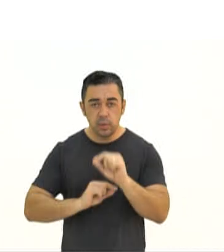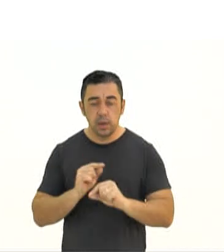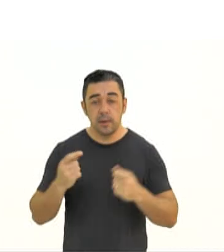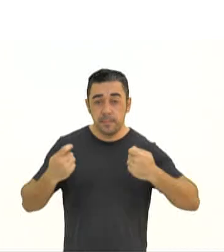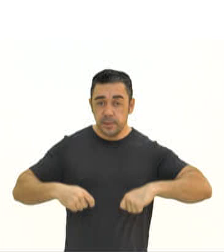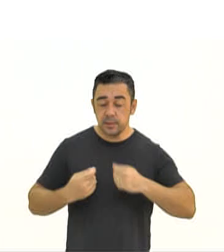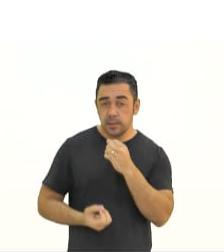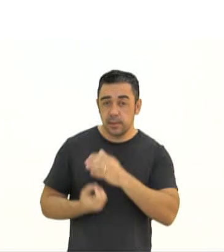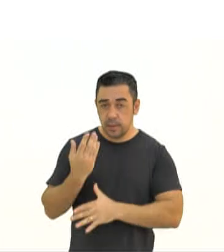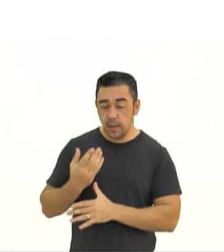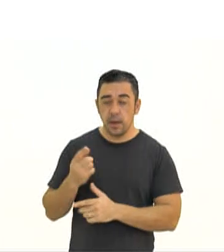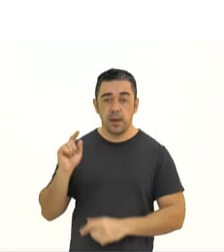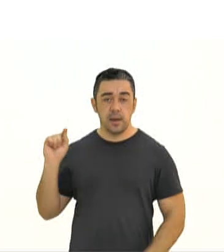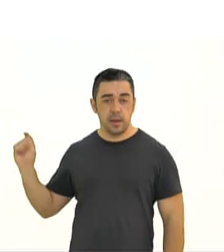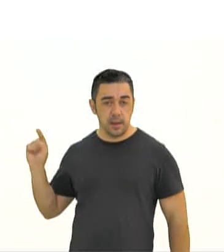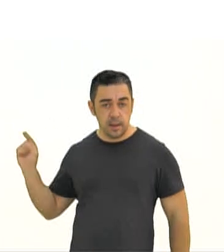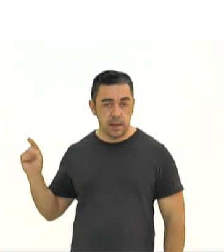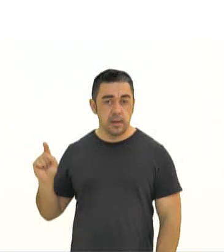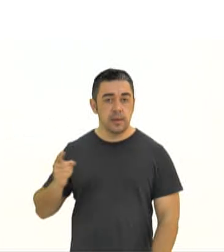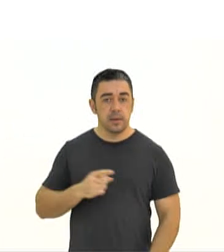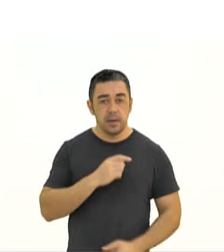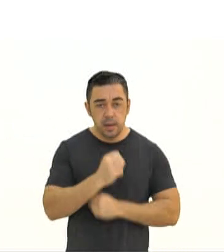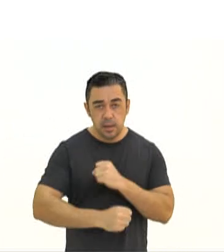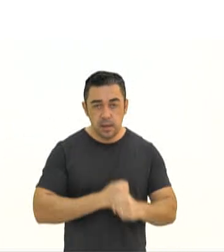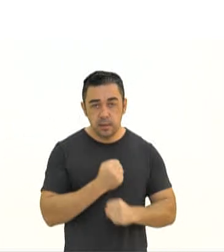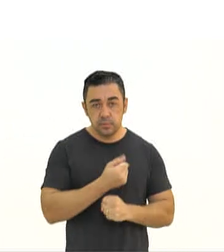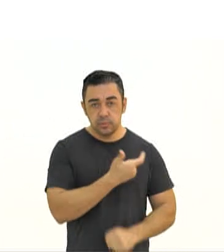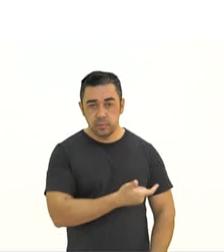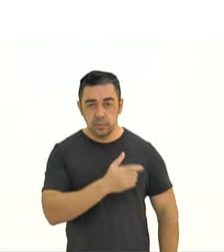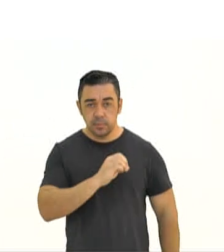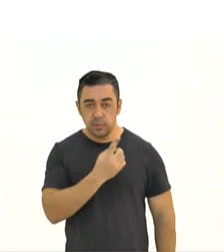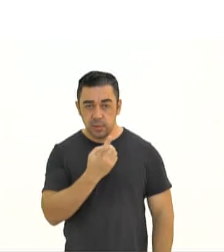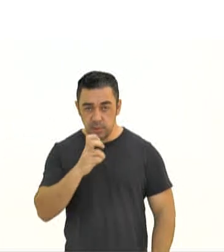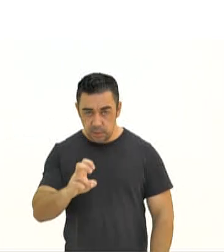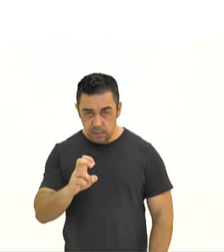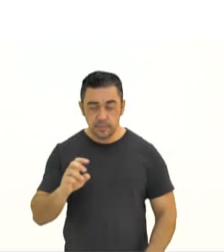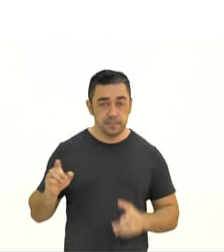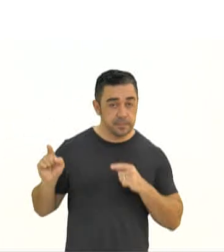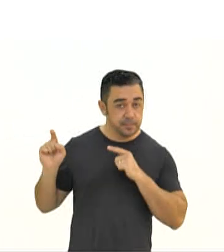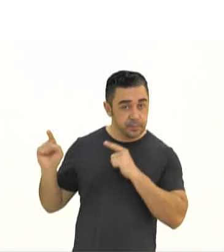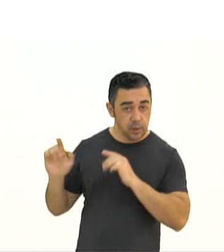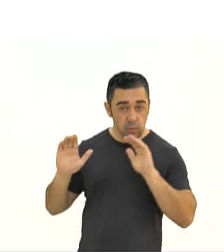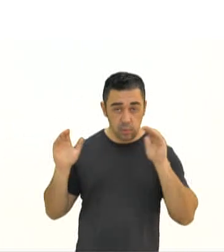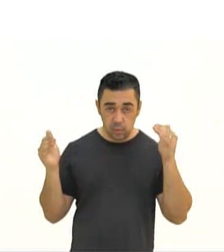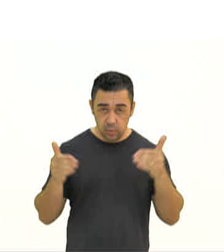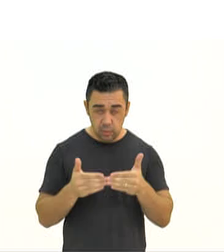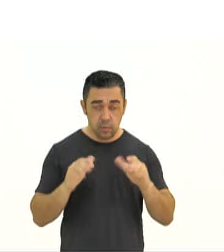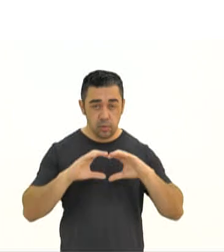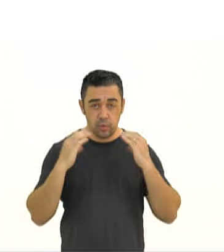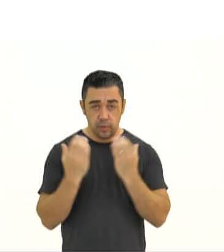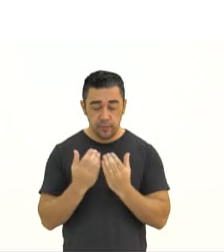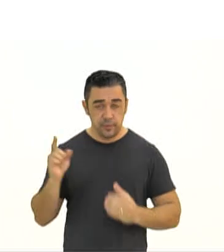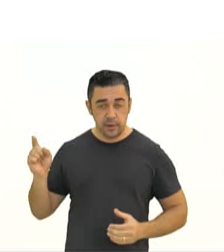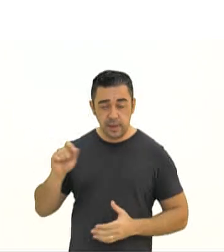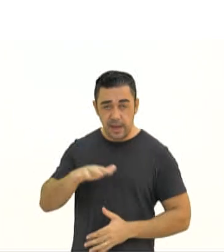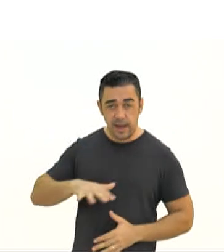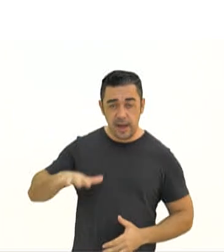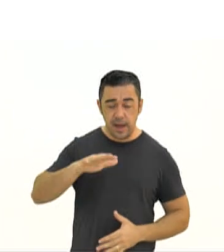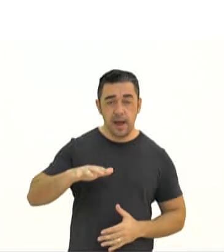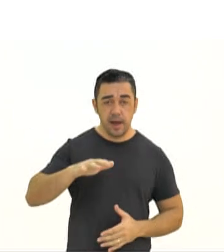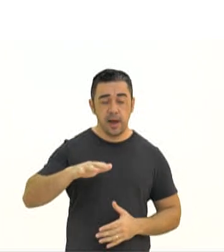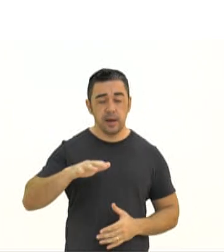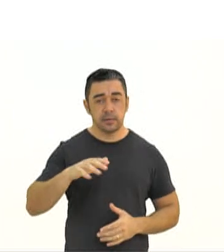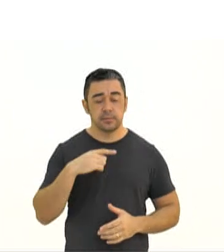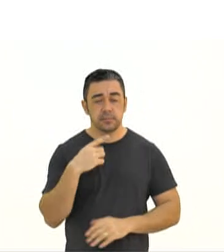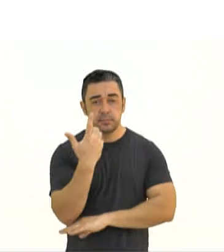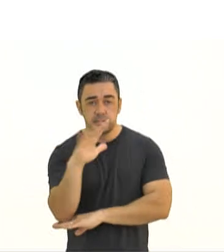ser criados para adoção a partir de 2015. A respeito da conferência e dos acordos internacionais na área ambiental,